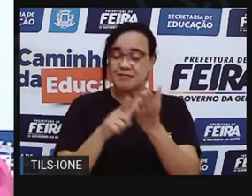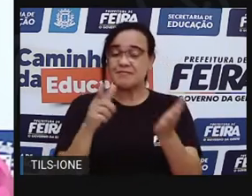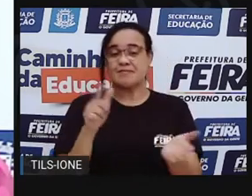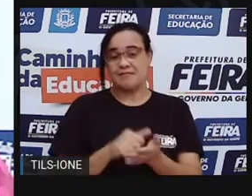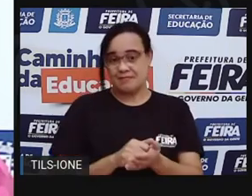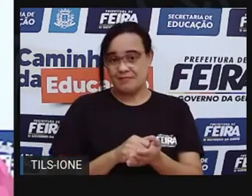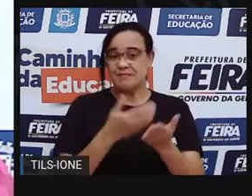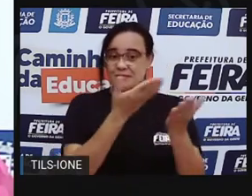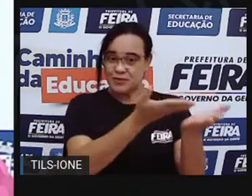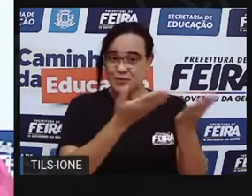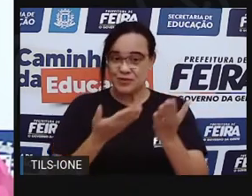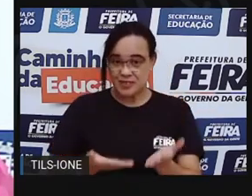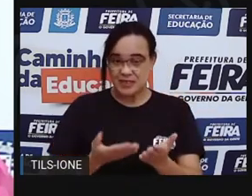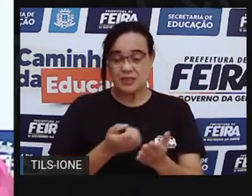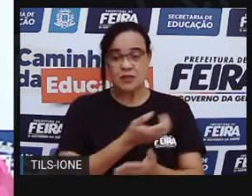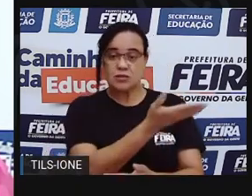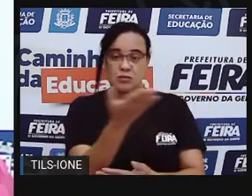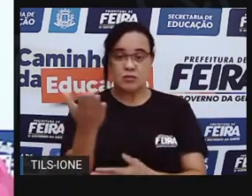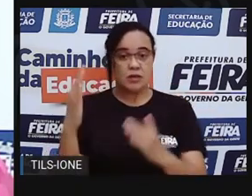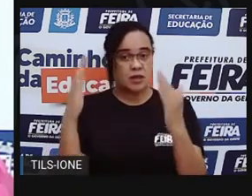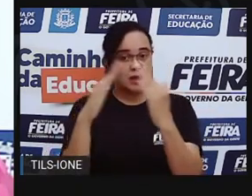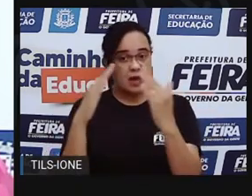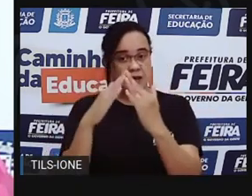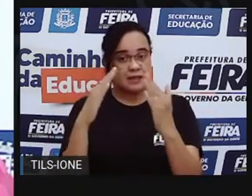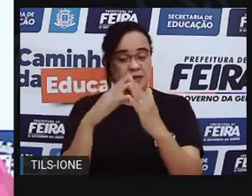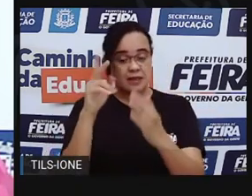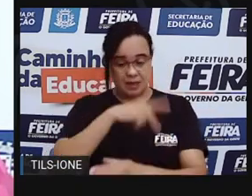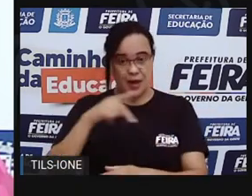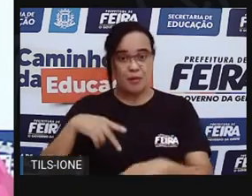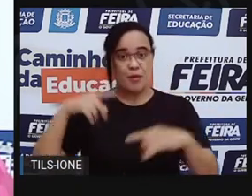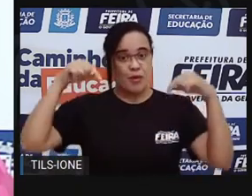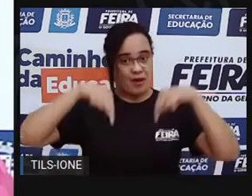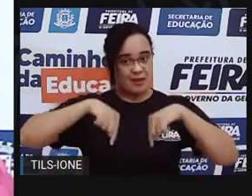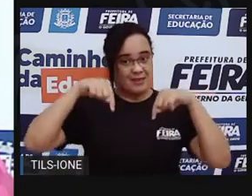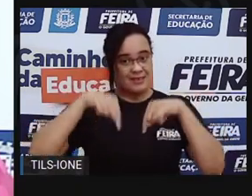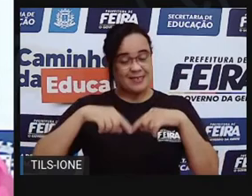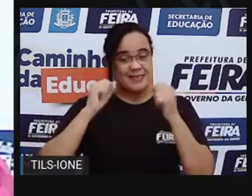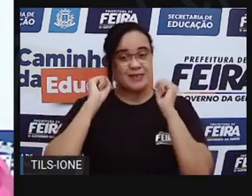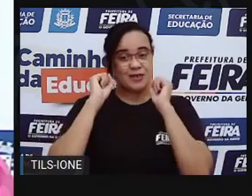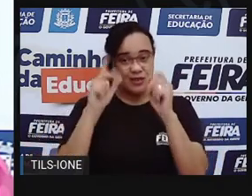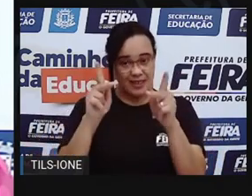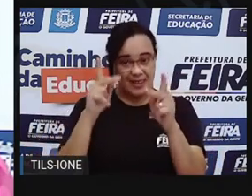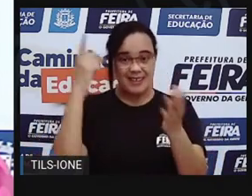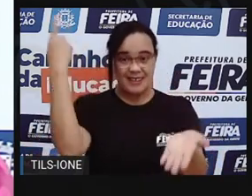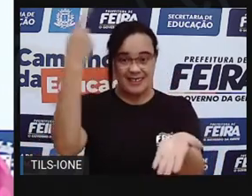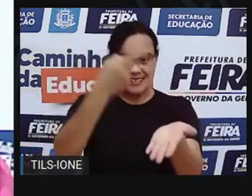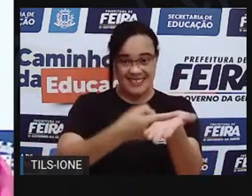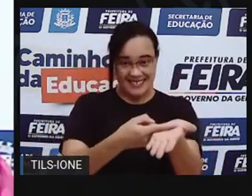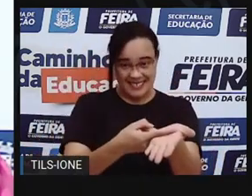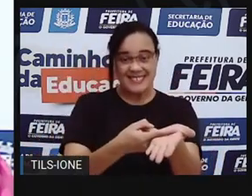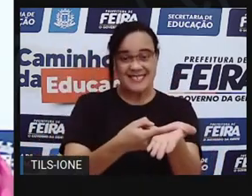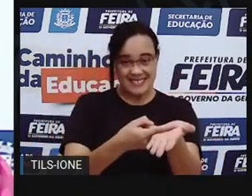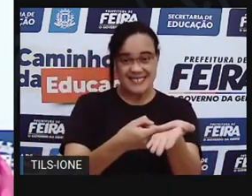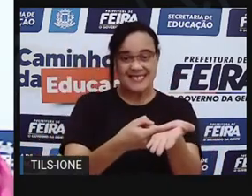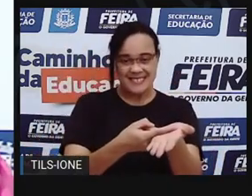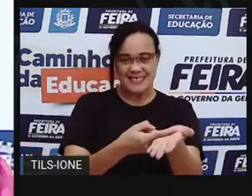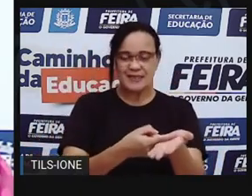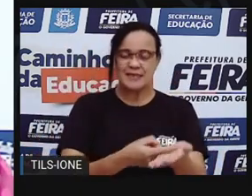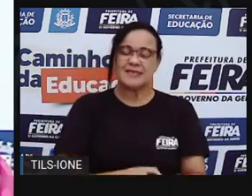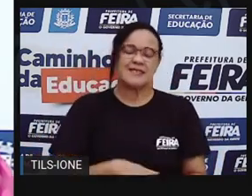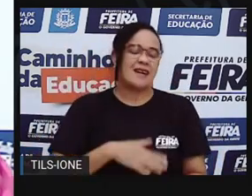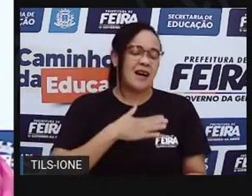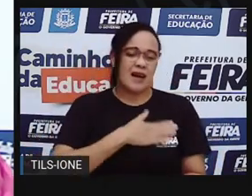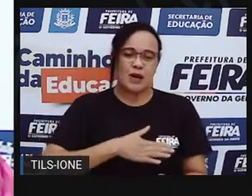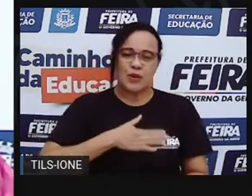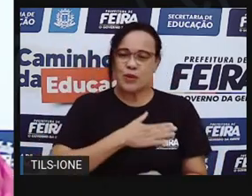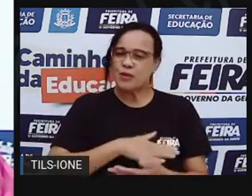Vocês vão fazer daí da casa de vocês e a Proelisa vai fazer daqui. Combinado? Ah, eu adorei a aula